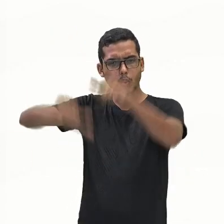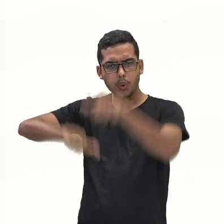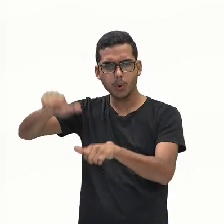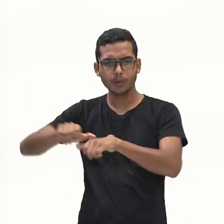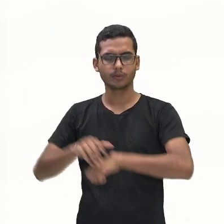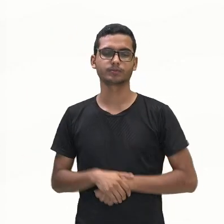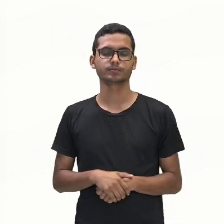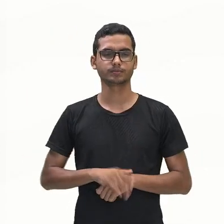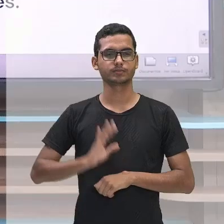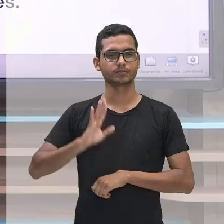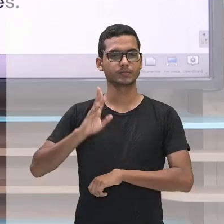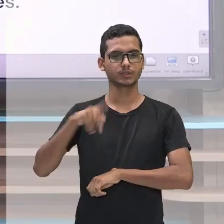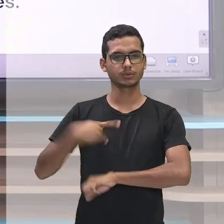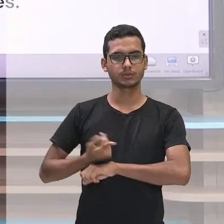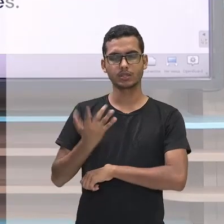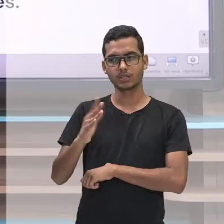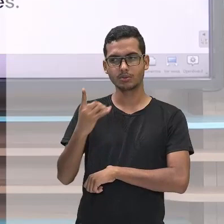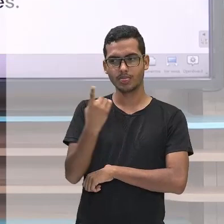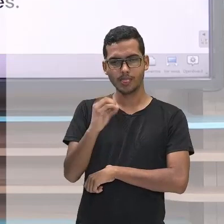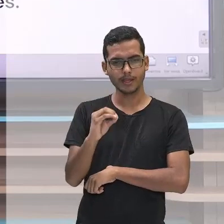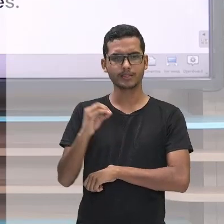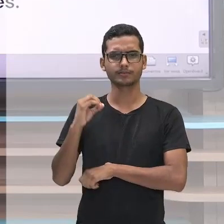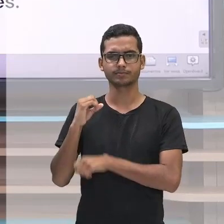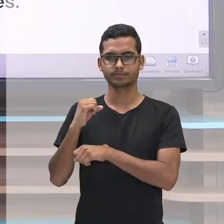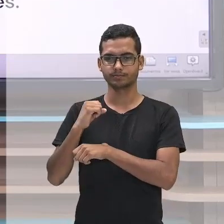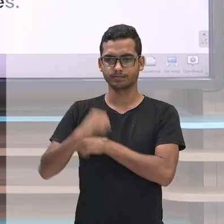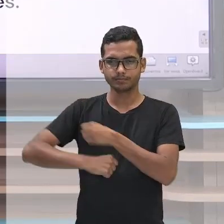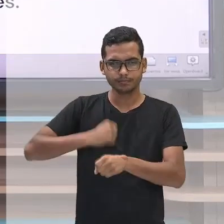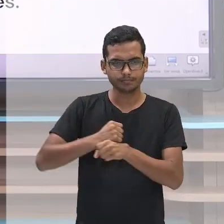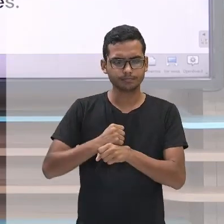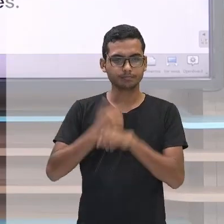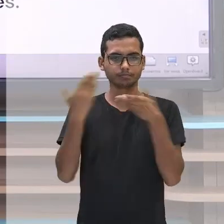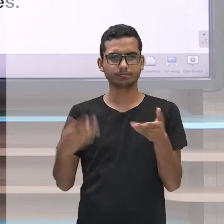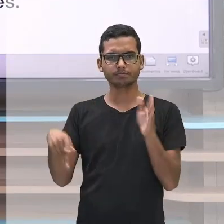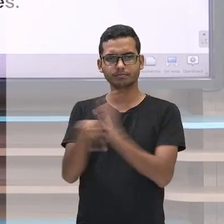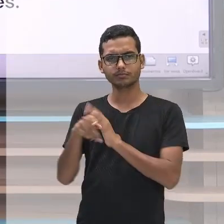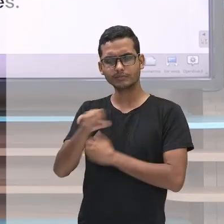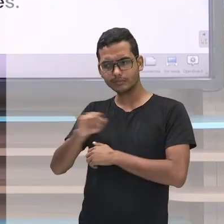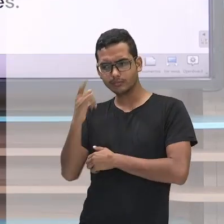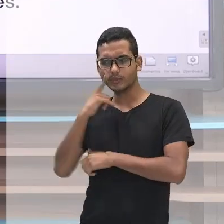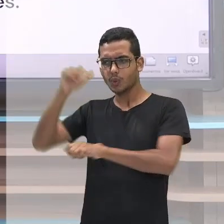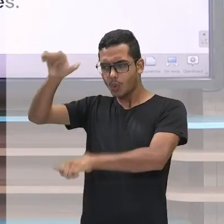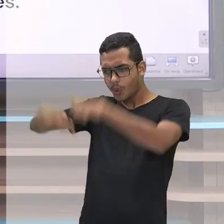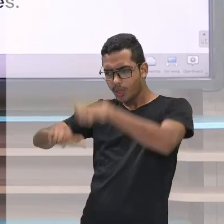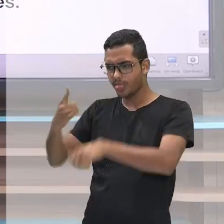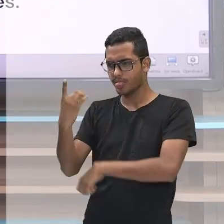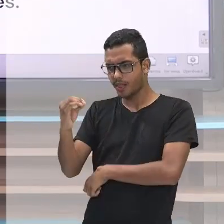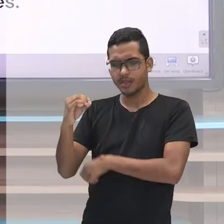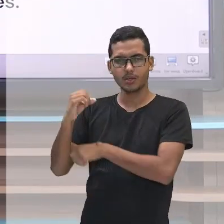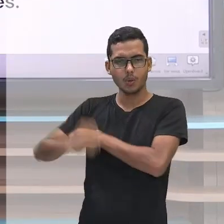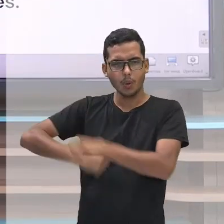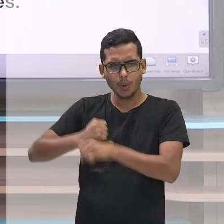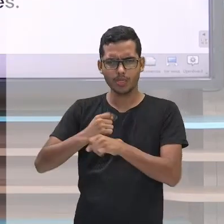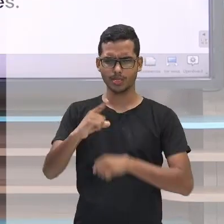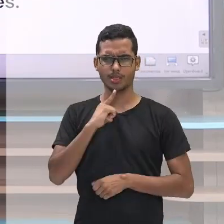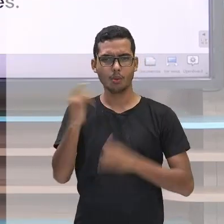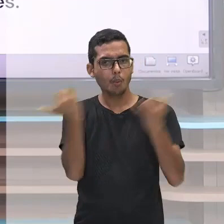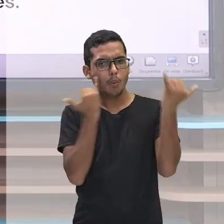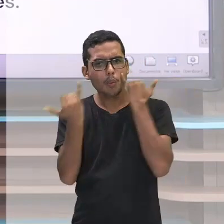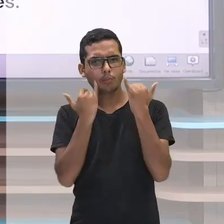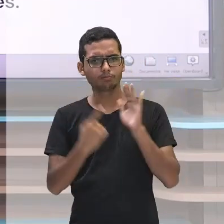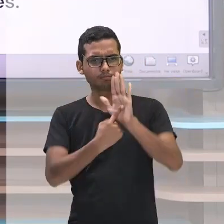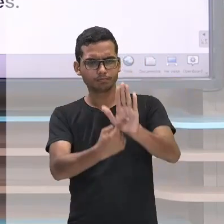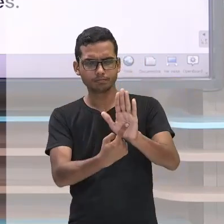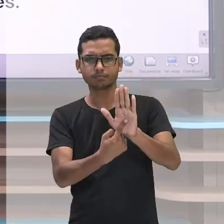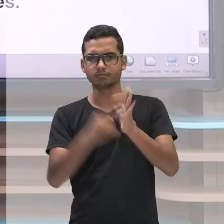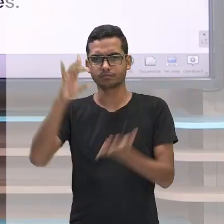cada 10 anos, tá bom? Então, será se analisar a cada 10 anos, a gente tem ali um dado que vai se